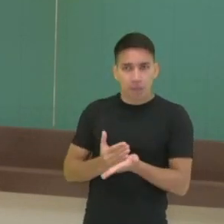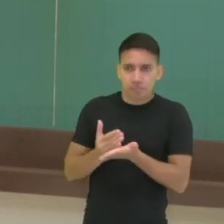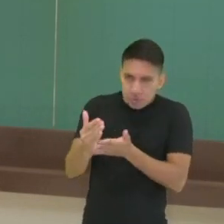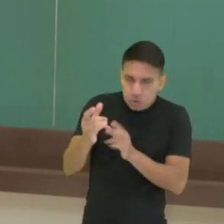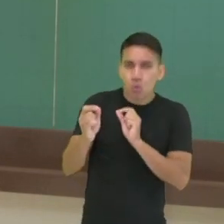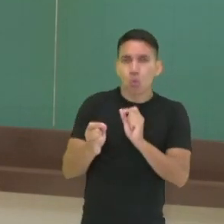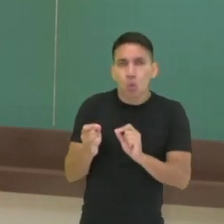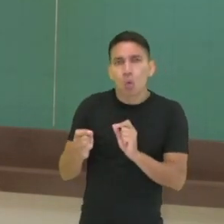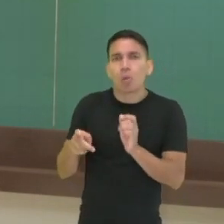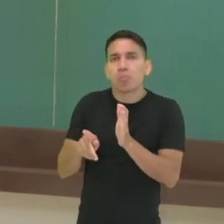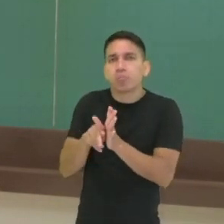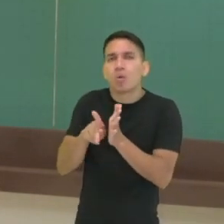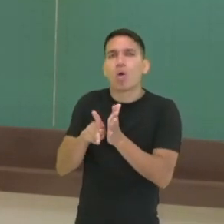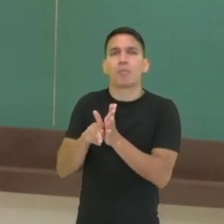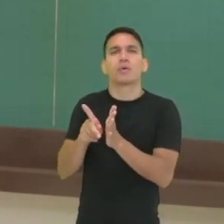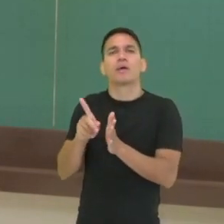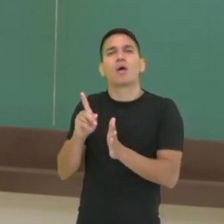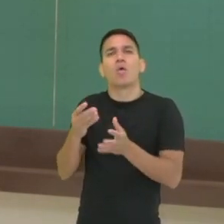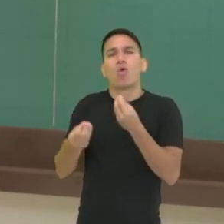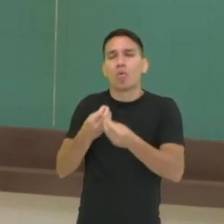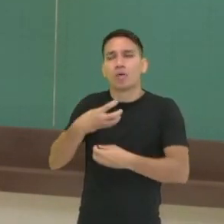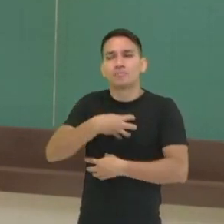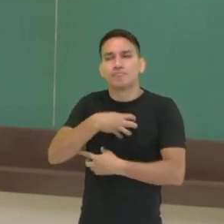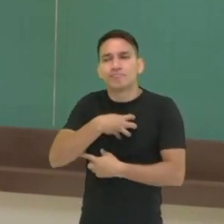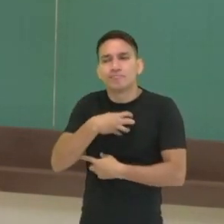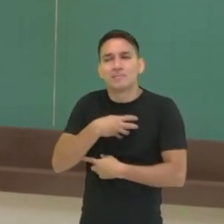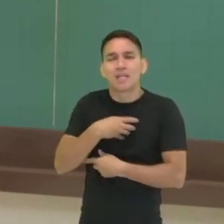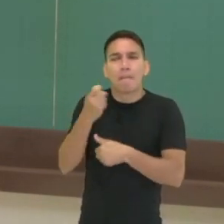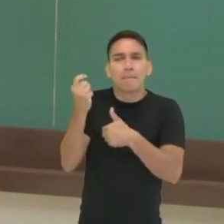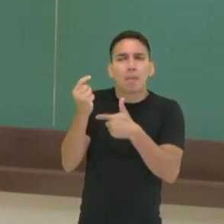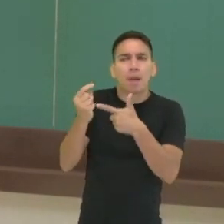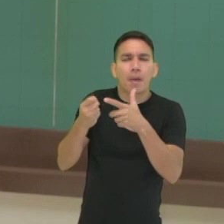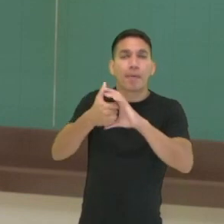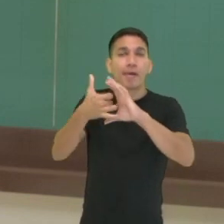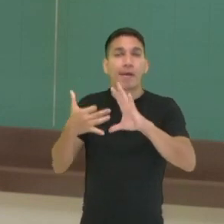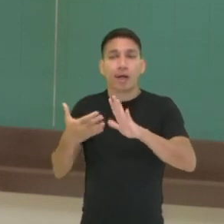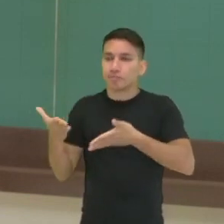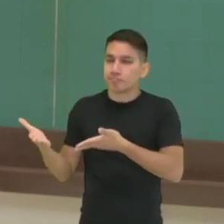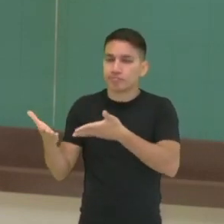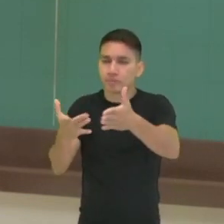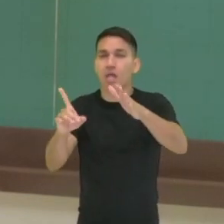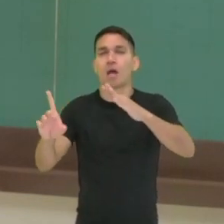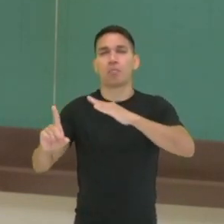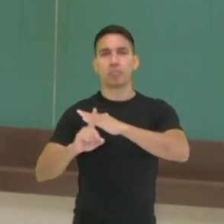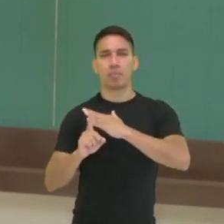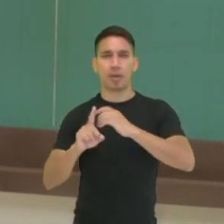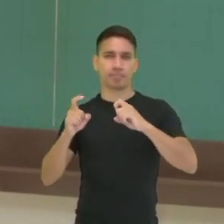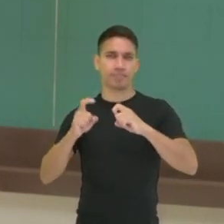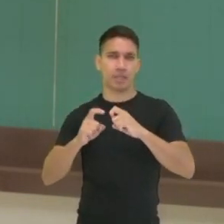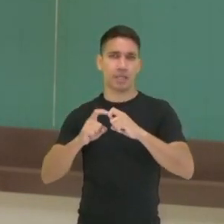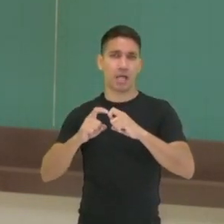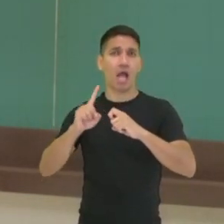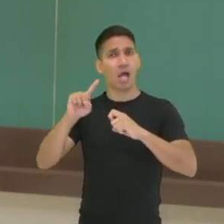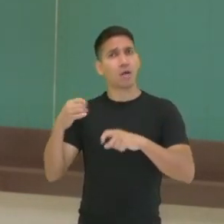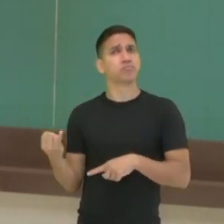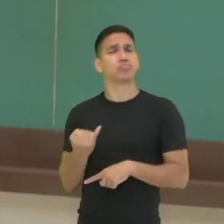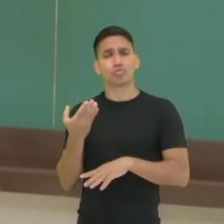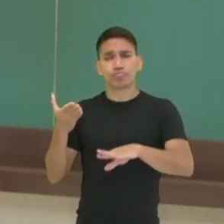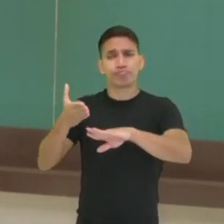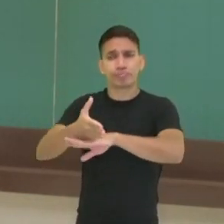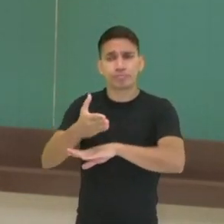primeiros sintomas, nas primeiras características, levar ao médico, a importância de ir ao